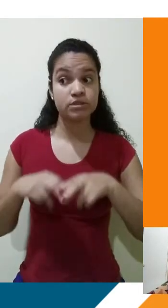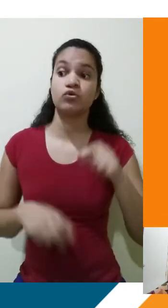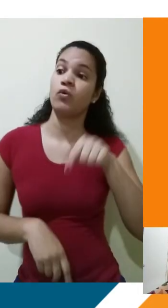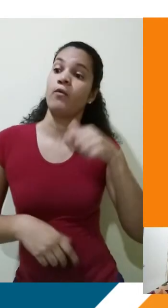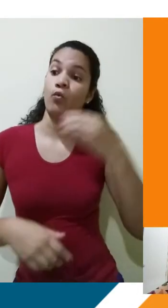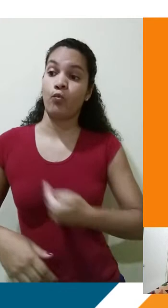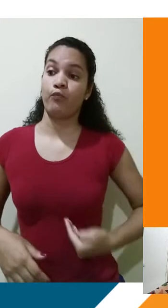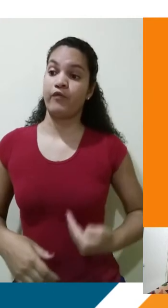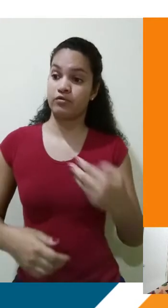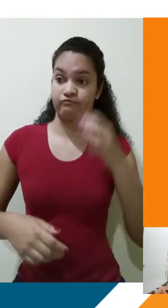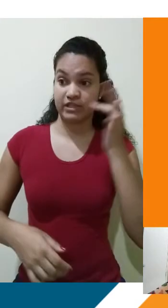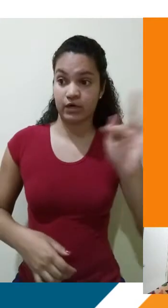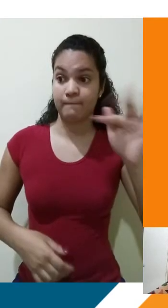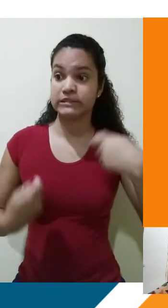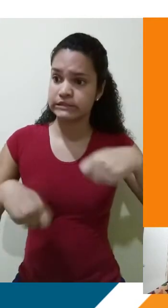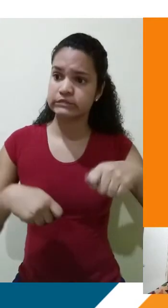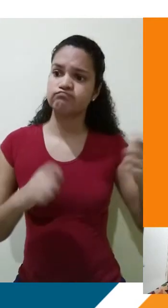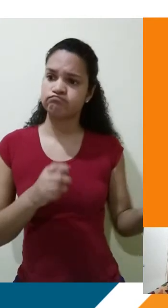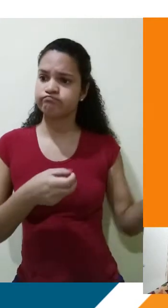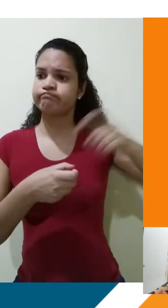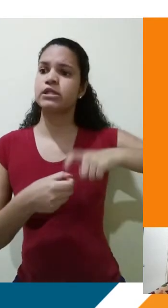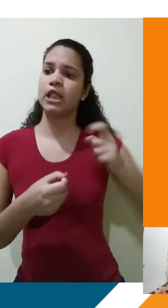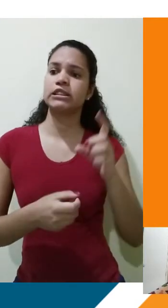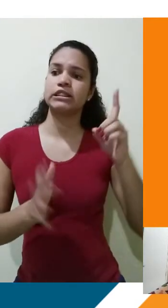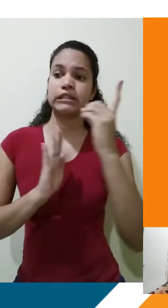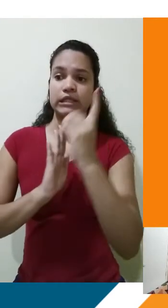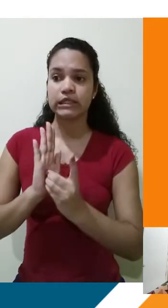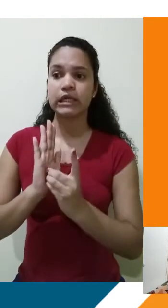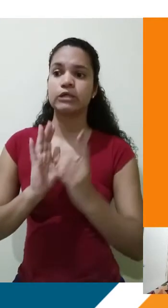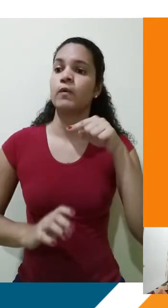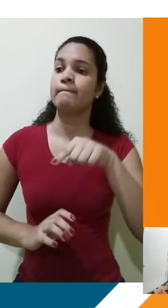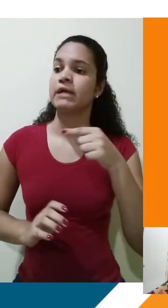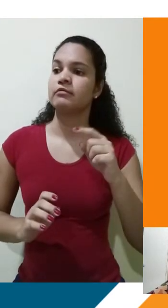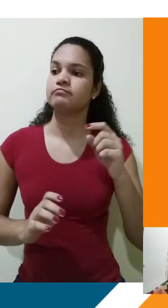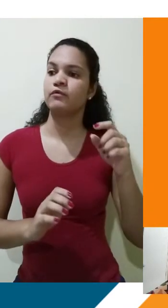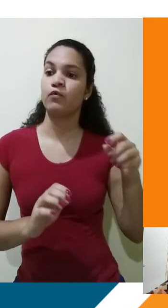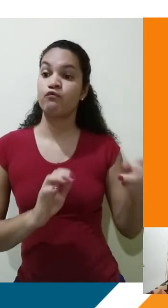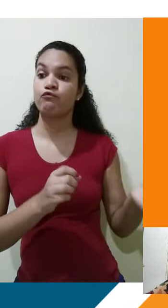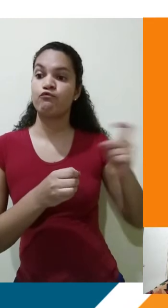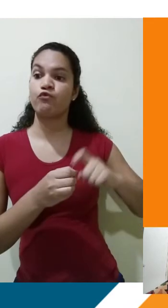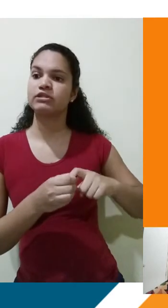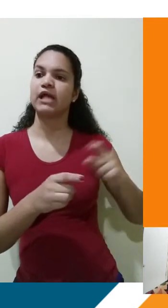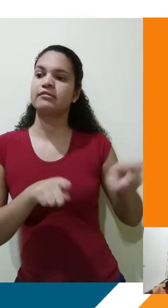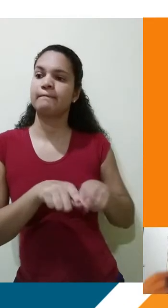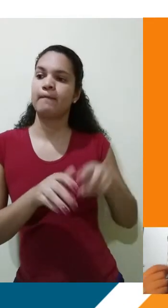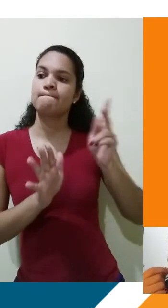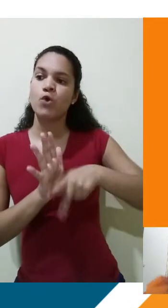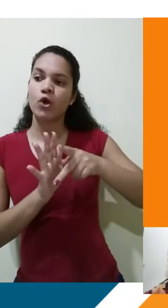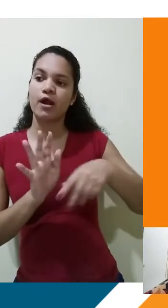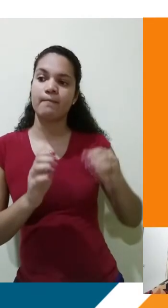retomar os programas de combate à fome, minimizando os efeitos mais graves desse problema. Aqui a gente tem um problema sério que eu decidi colocar aqui só para a gente